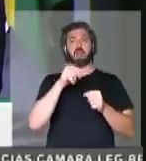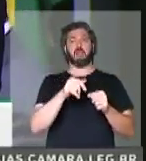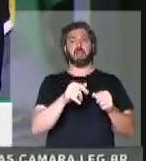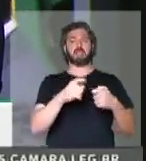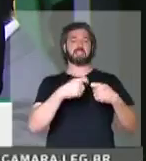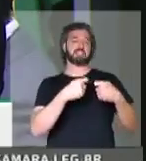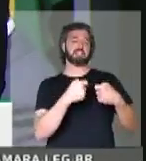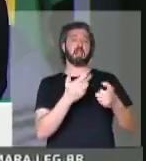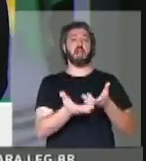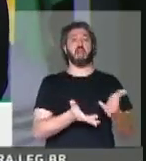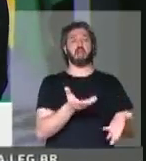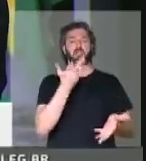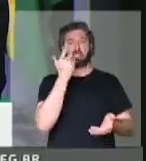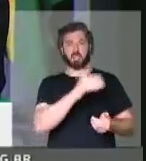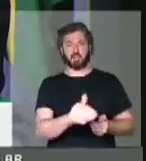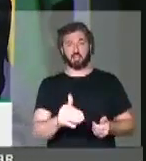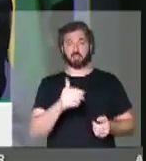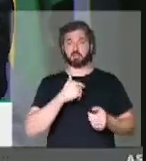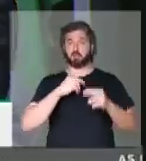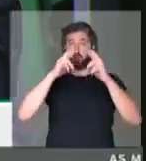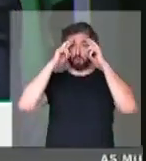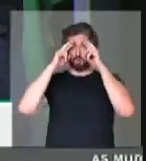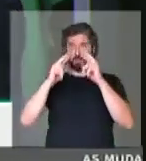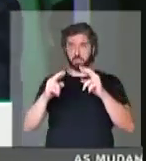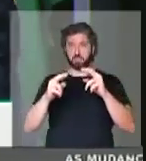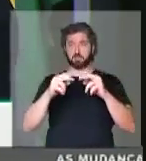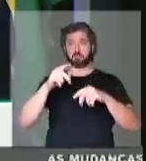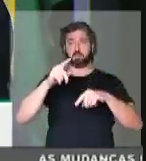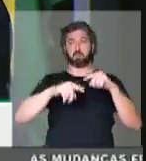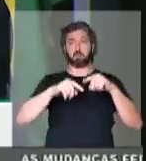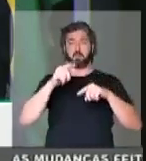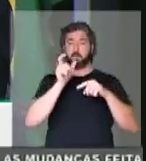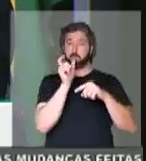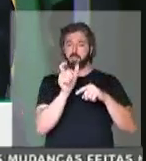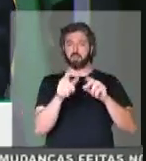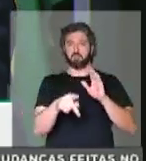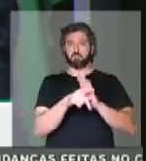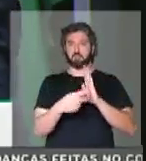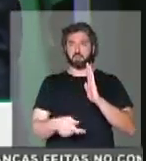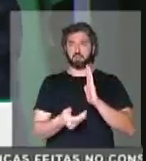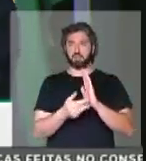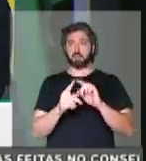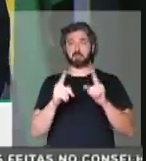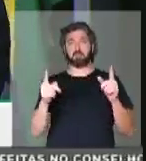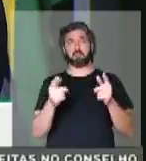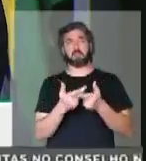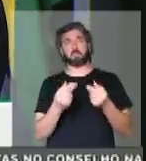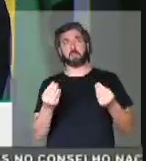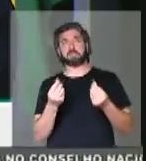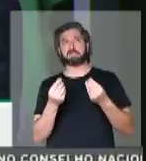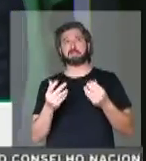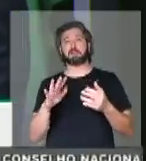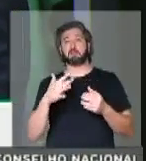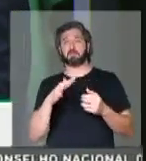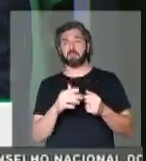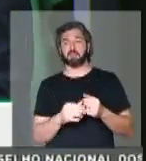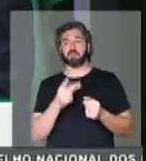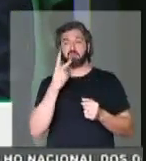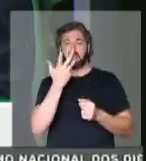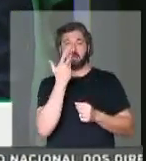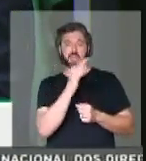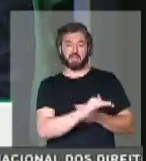de erotização infantil. Eu tenho que respeitar o palavreado dessa tribuna, mas é mais ou menos assim, presidente.